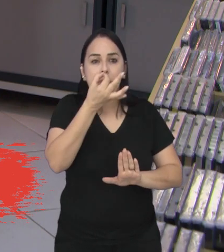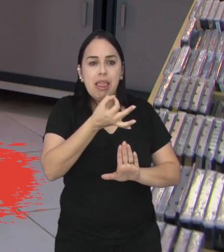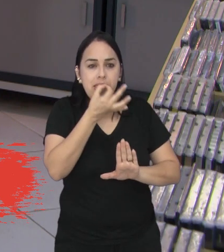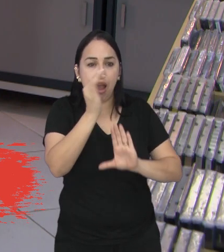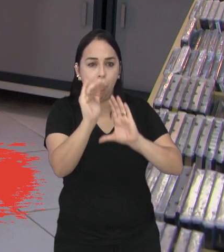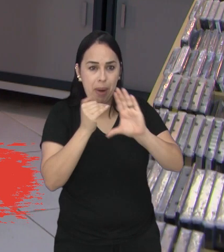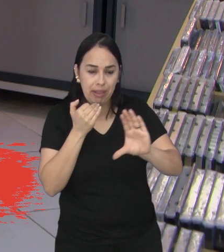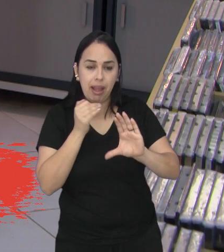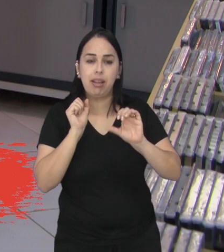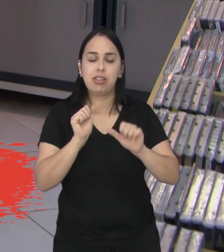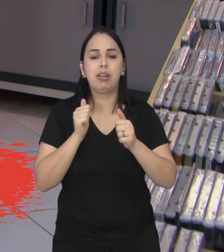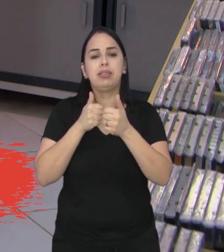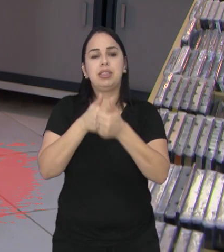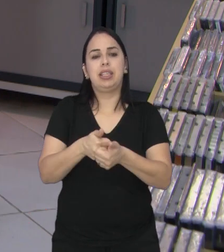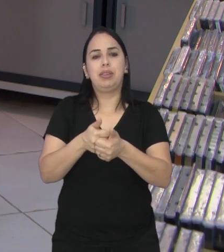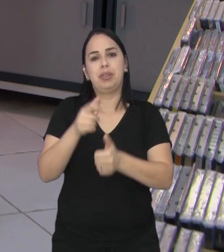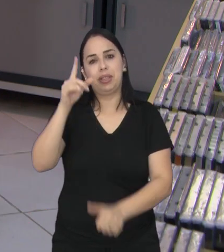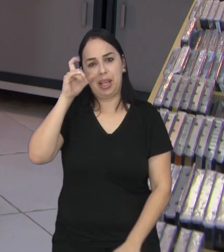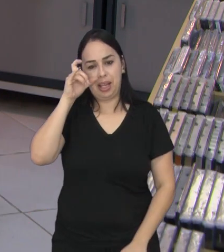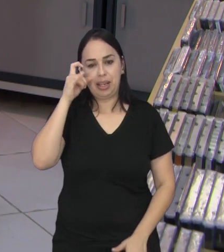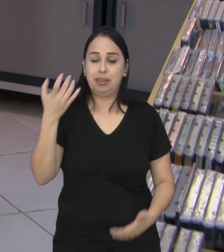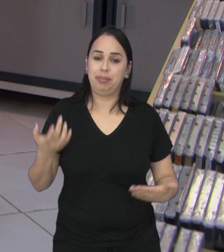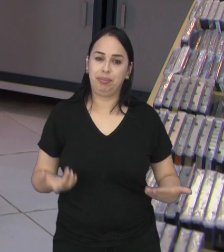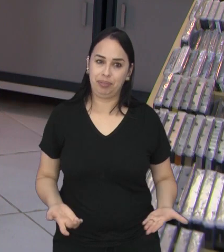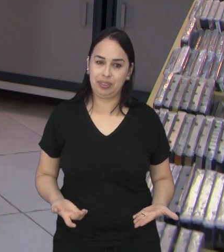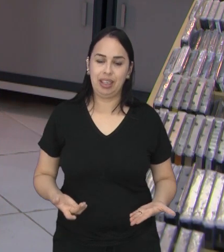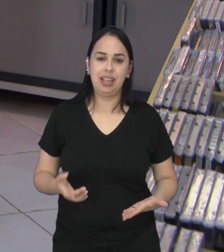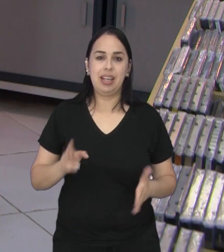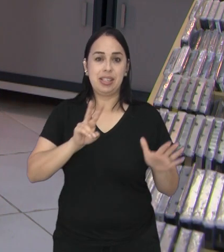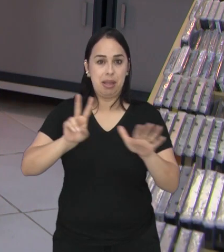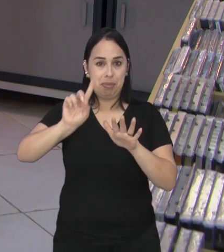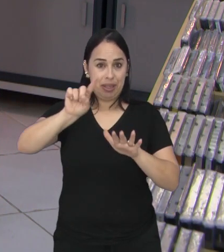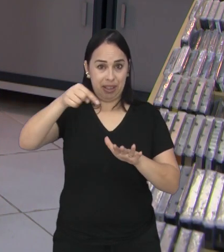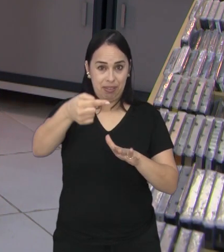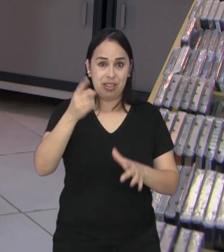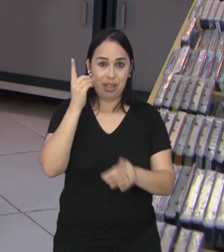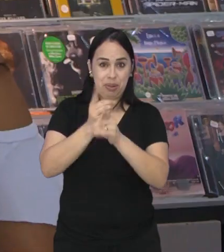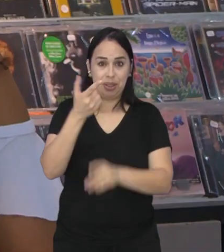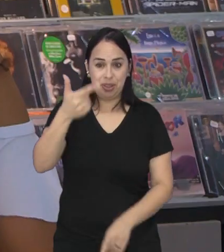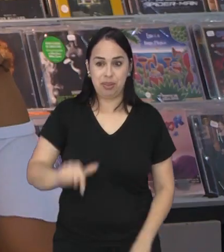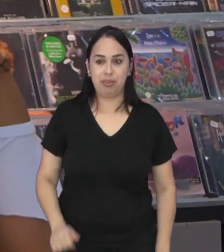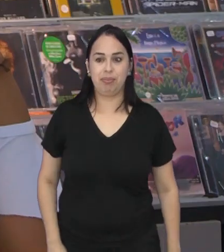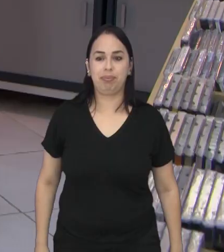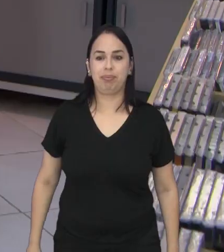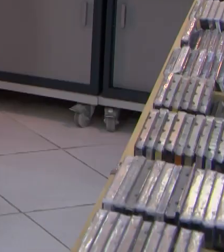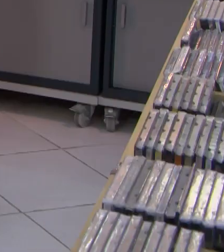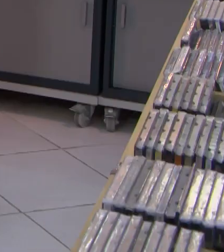pautas, é só seguir a gente no Instagram. Então é isso, até semana que vem no próximo Conexão Cultura.